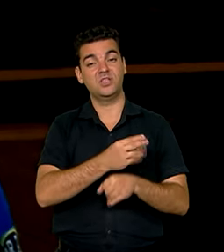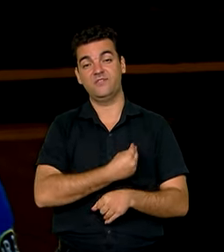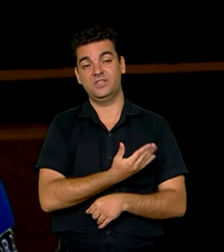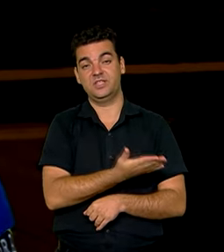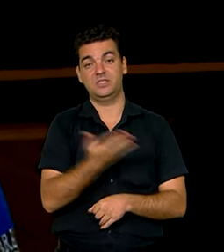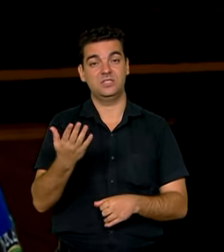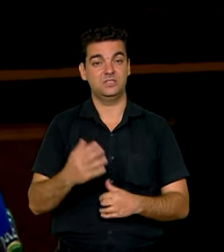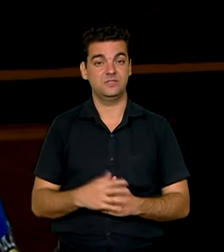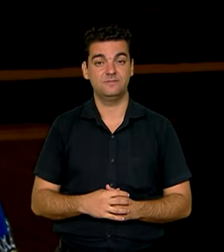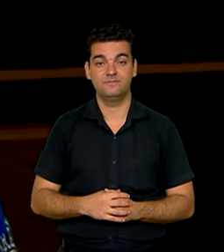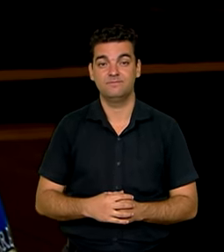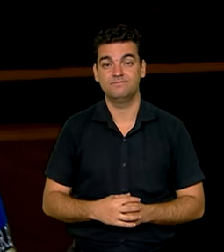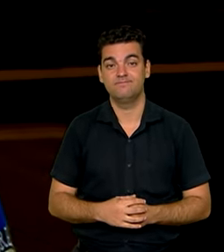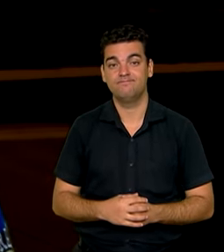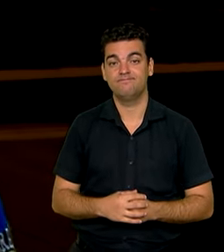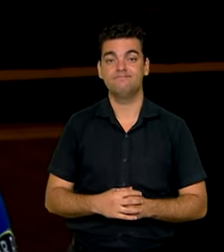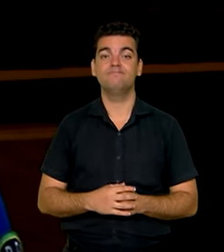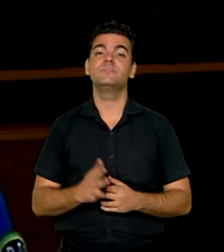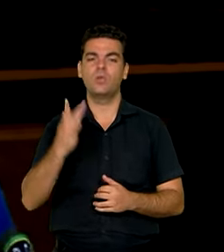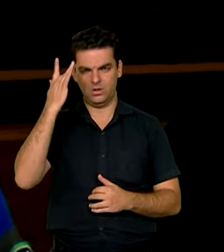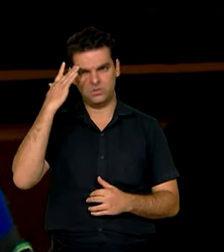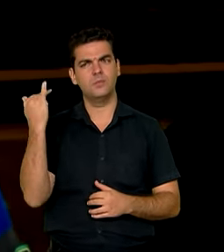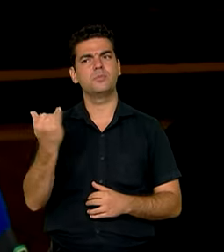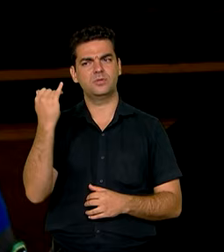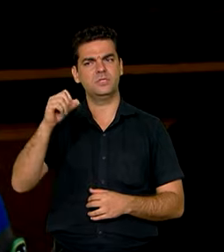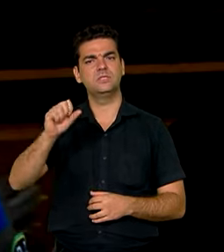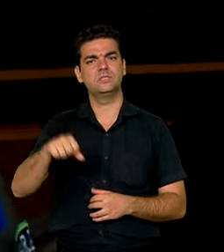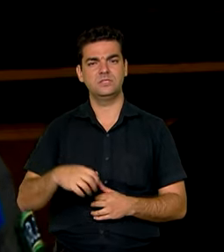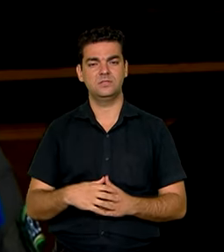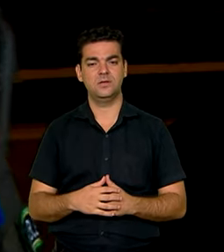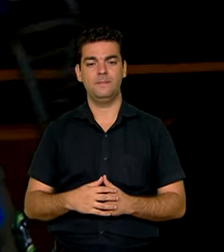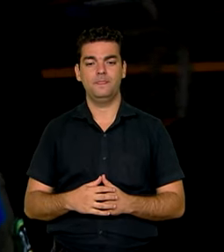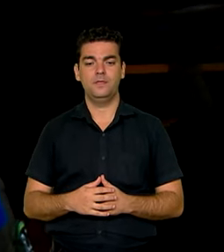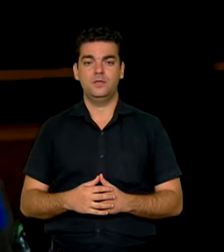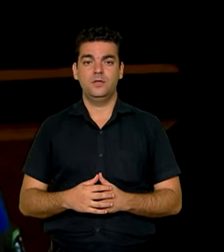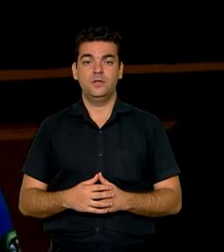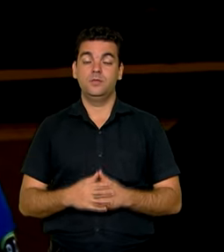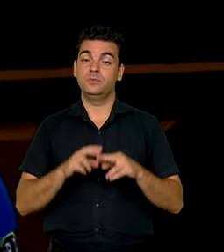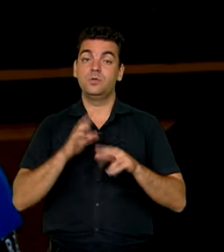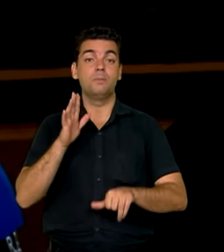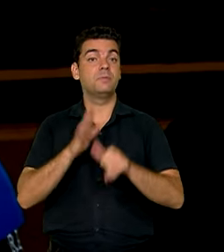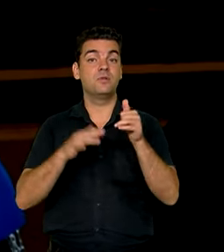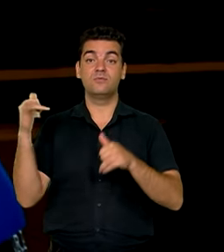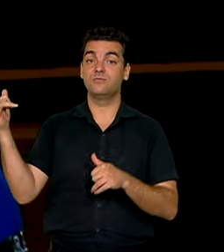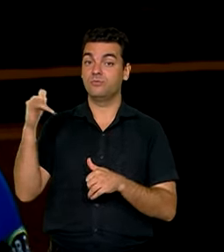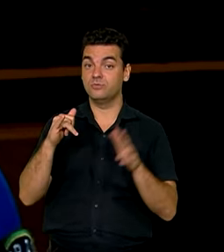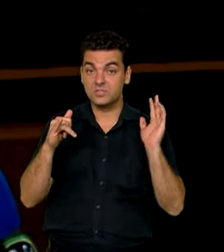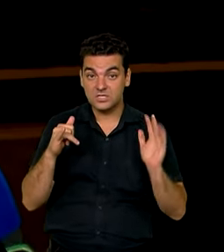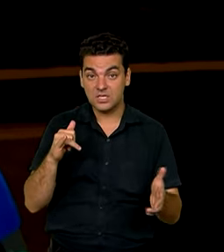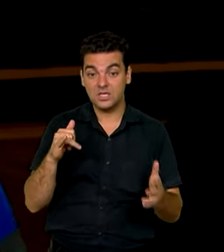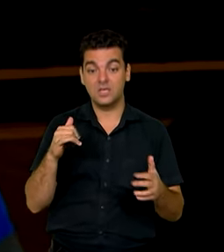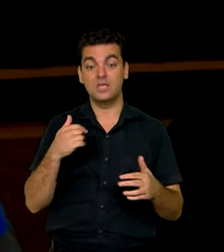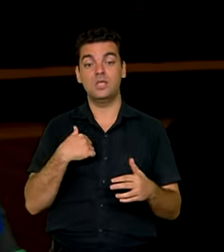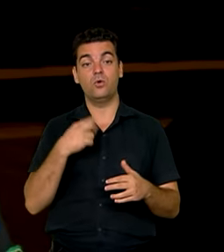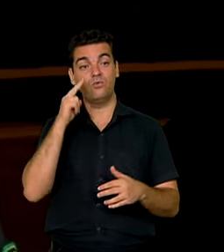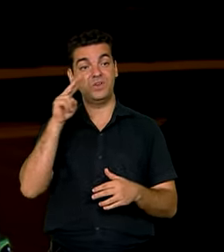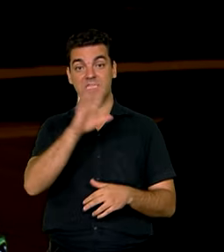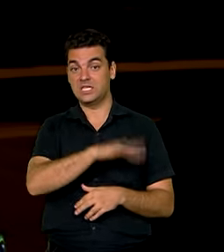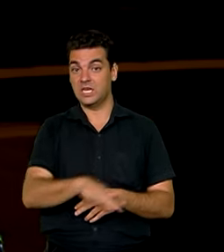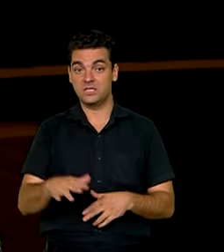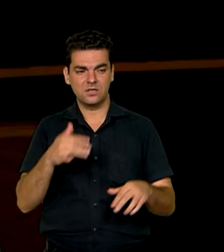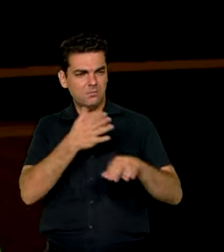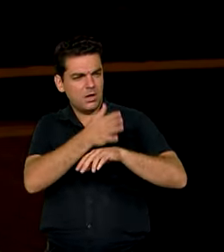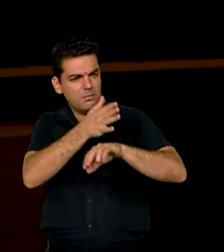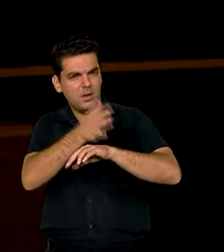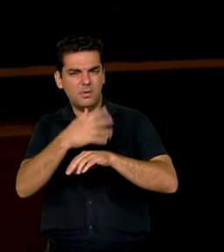outras pessoas, isso tem uma conotação muito especial. Então, desde o primeiro voo, desde que eu vi as crianças